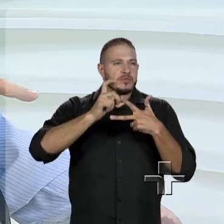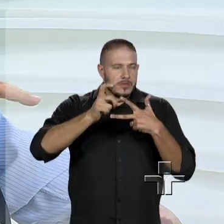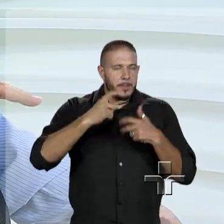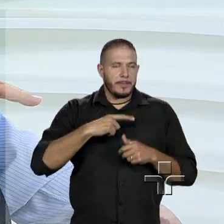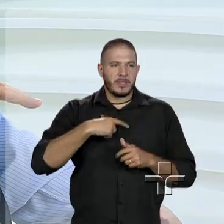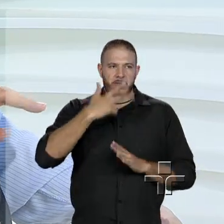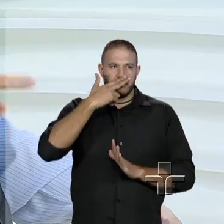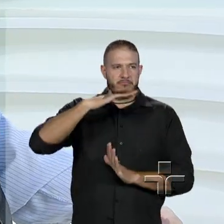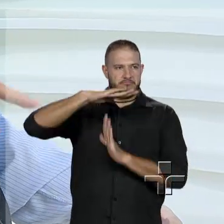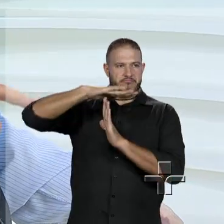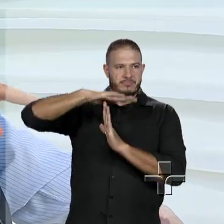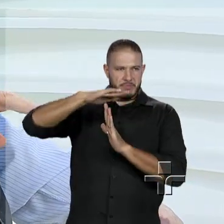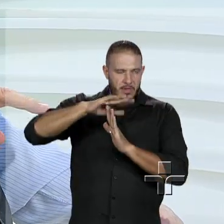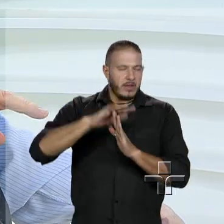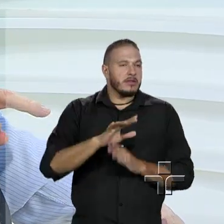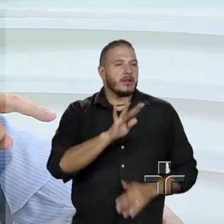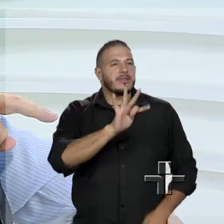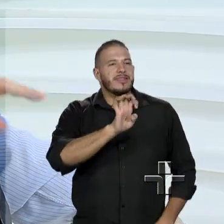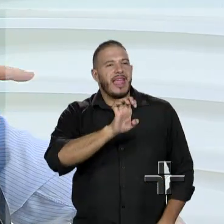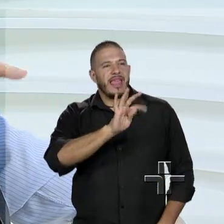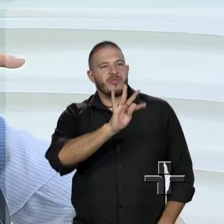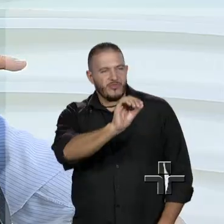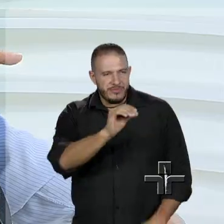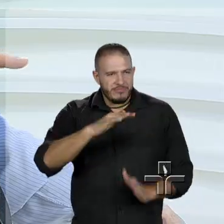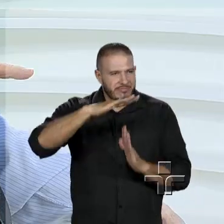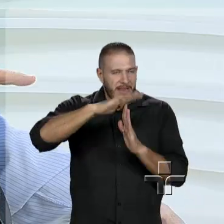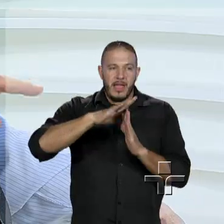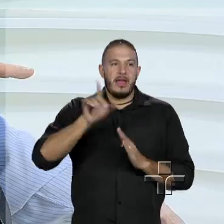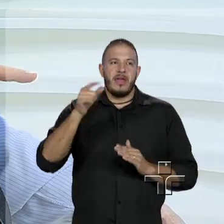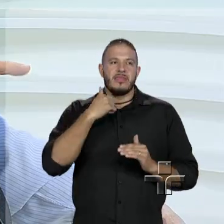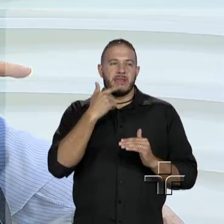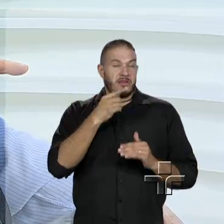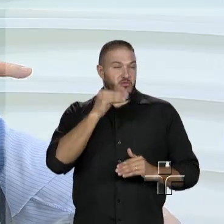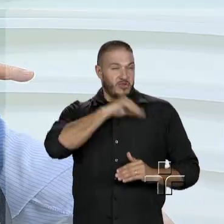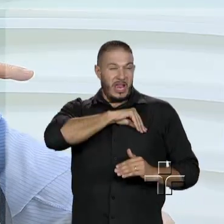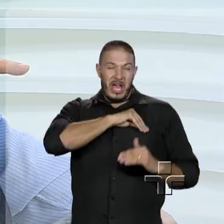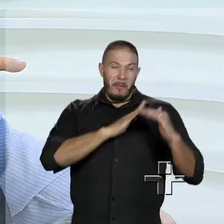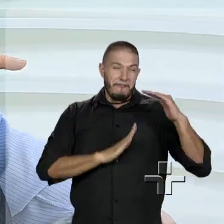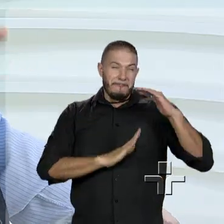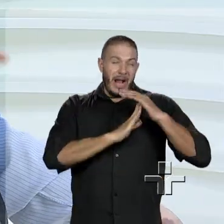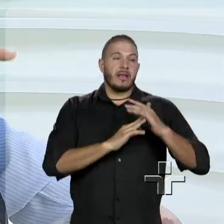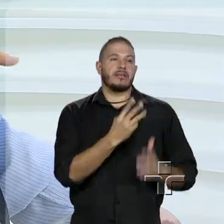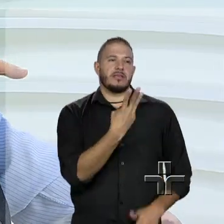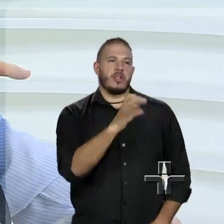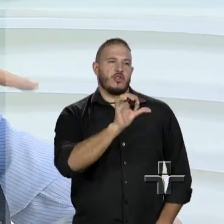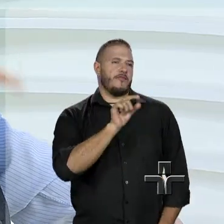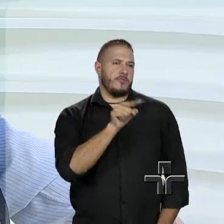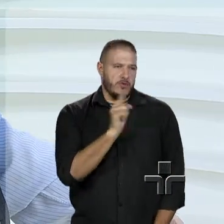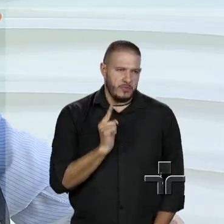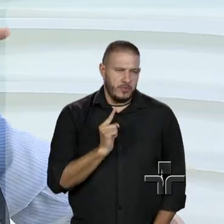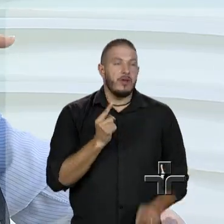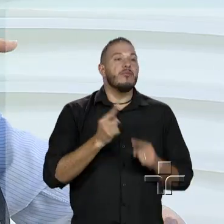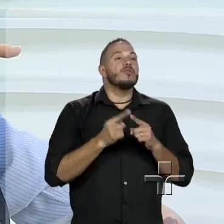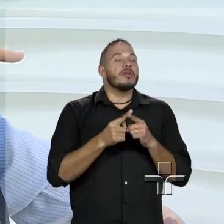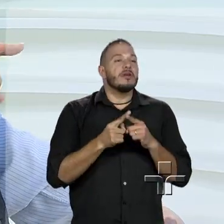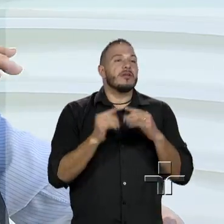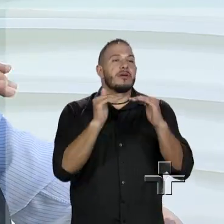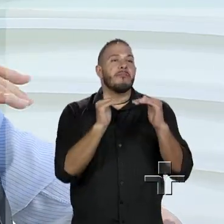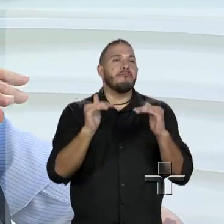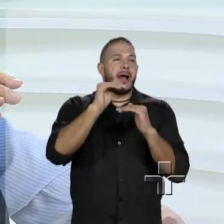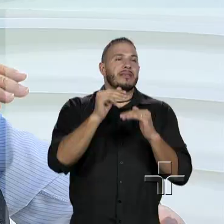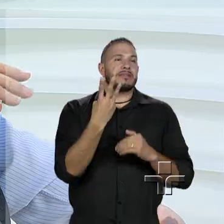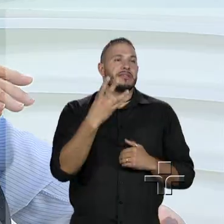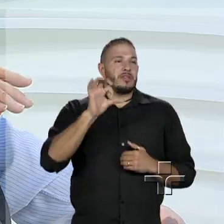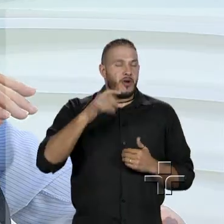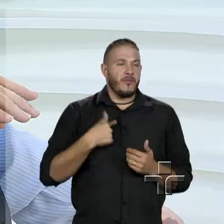come-teto. No executivo, ninguém ganha mais do que 39. Simplesmente porque o que aparece mais do que 39,